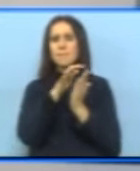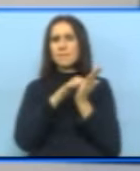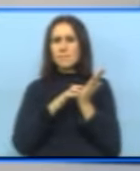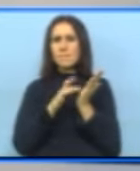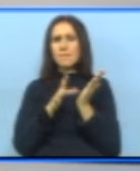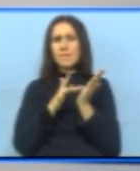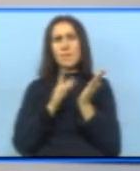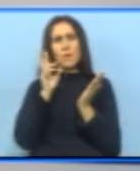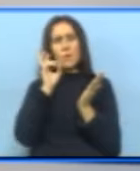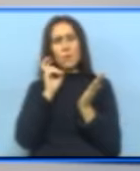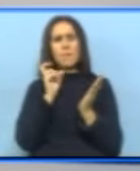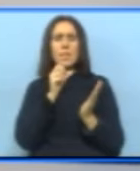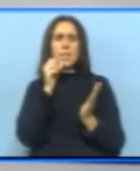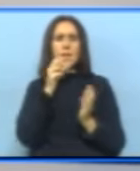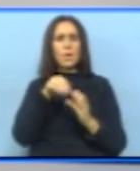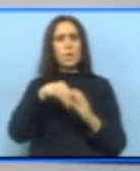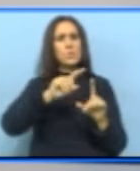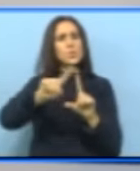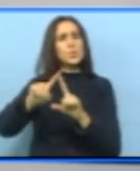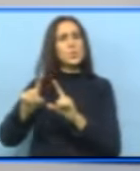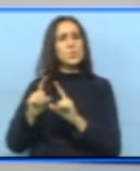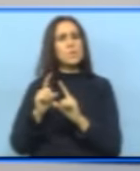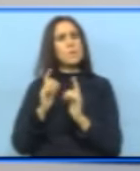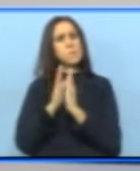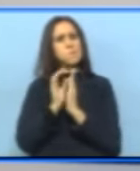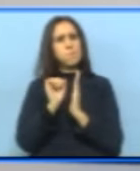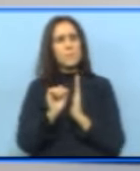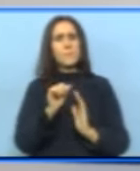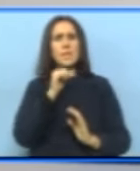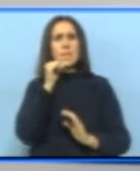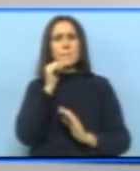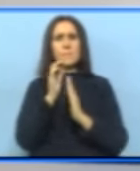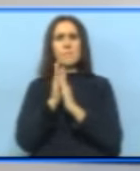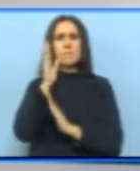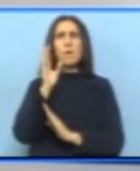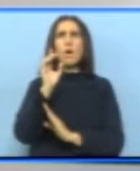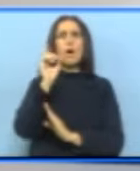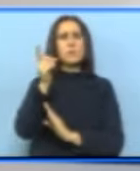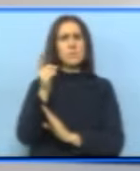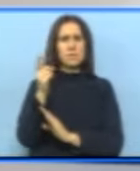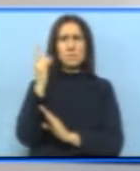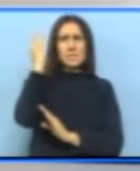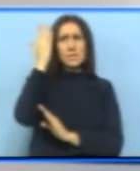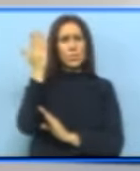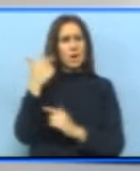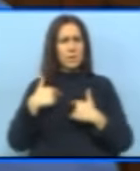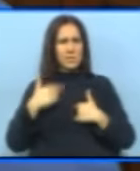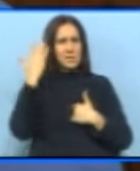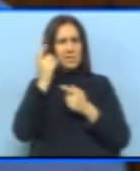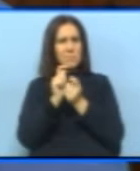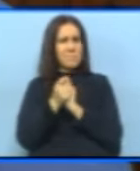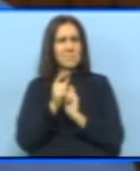vezes nós ouvimos em diferentes contextos eclesiais, que é quando se aponta o ideal da santidade, diz, mas como é que eu posso ser santo? O texto dá um